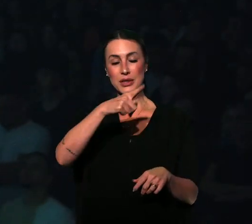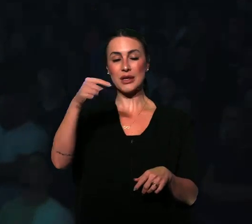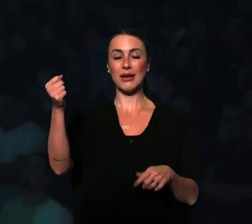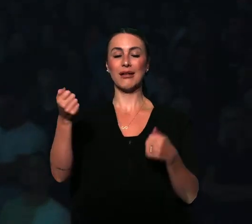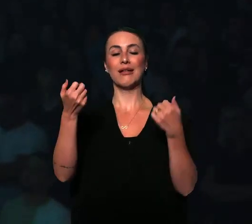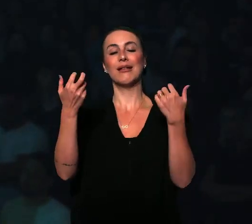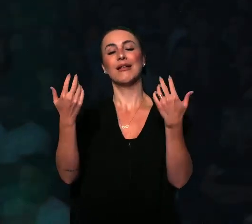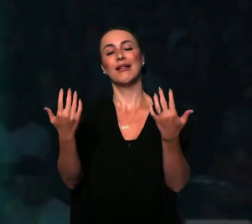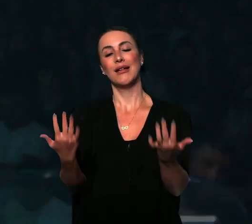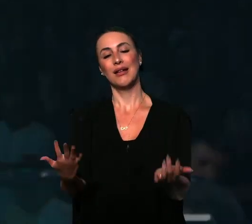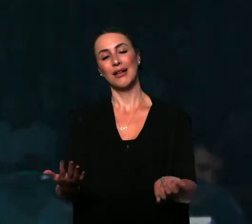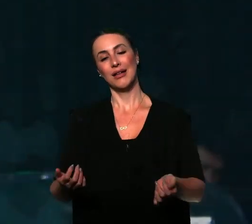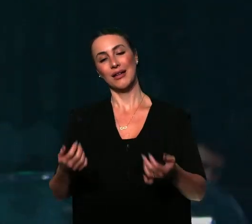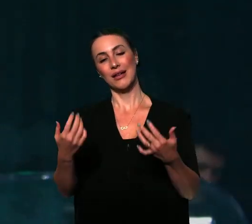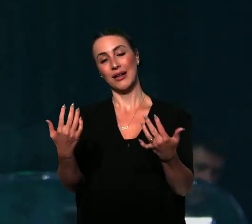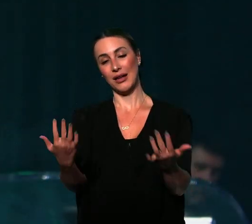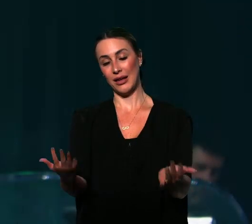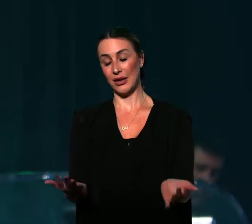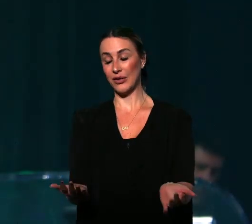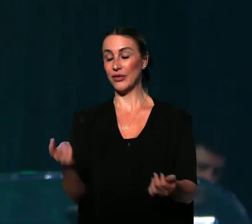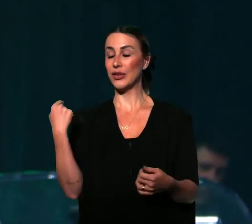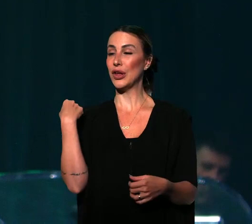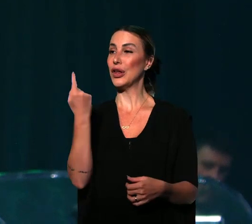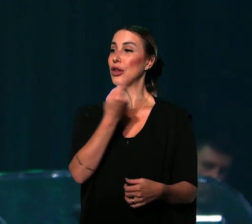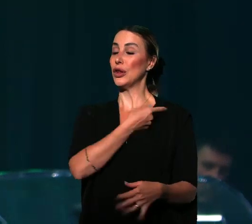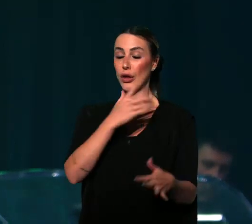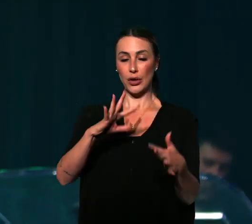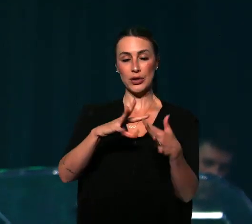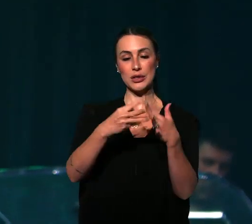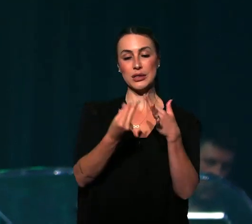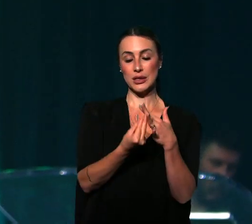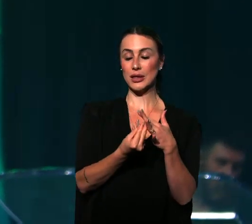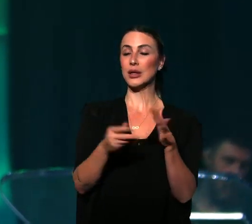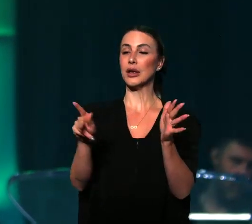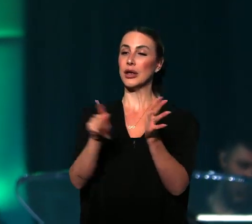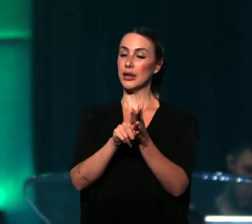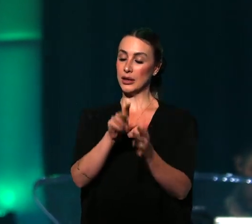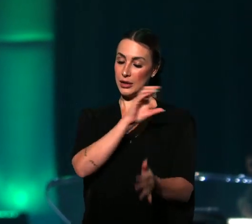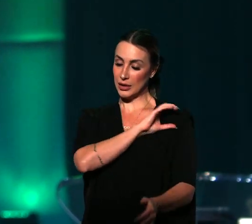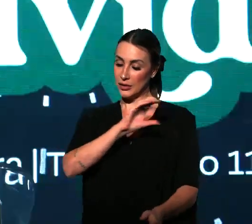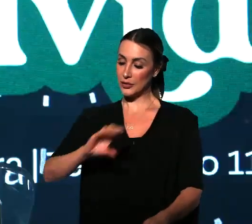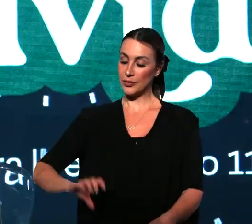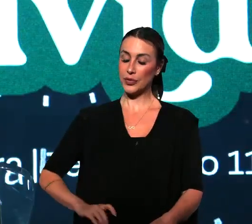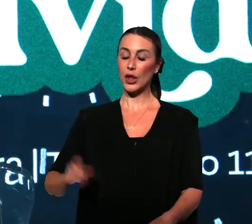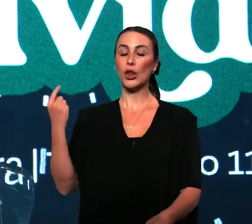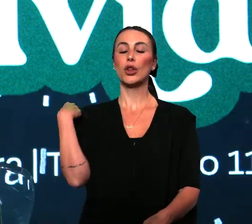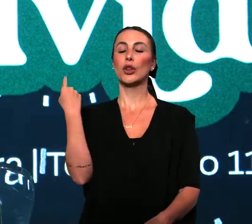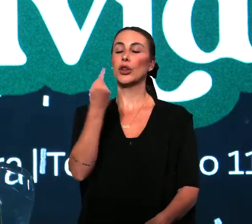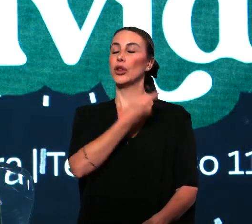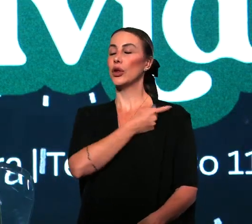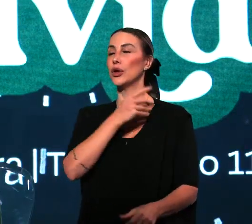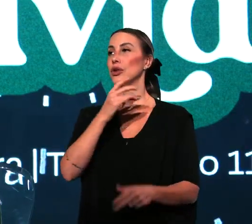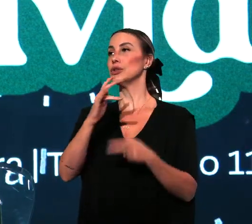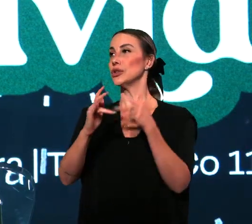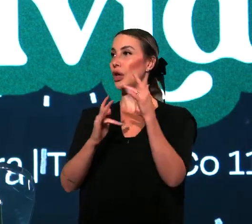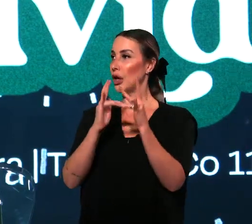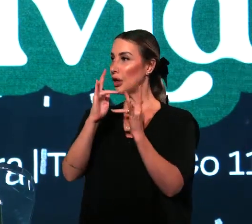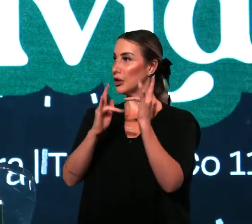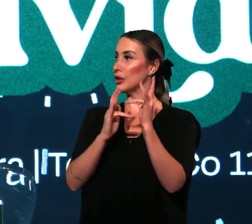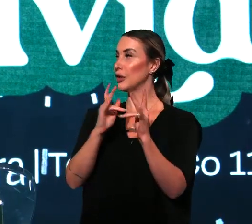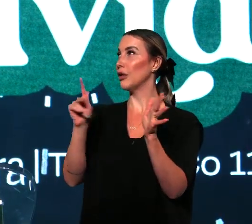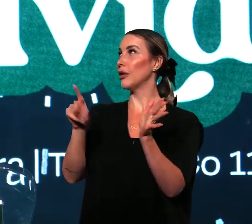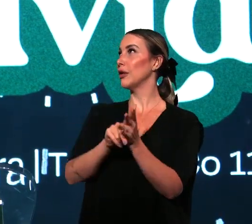Nós somos a igreja de Cristo. Nós somos a noiva do Senhor. Jesus volta para uma noiva